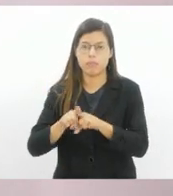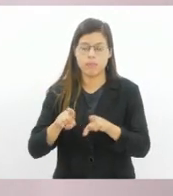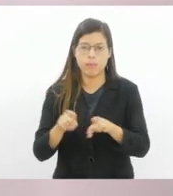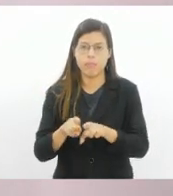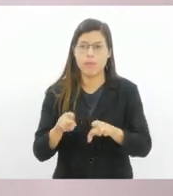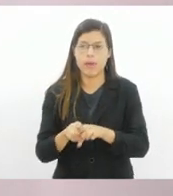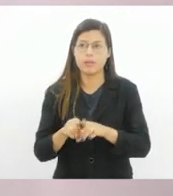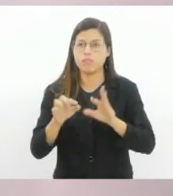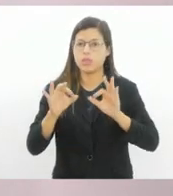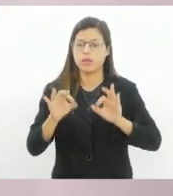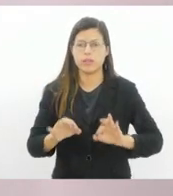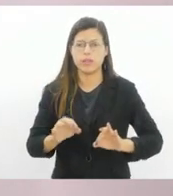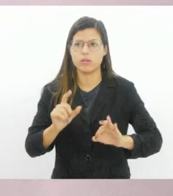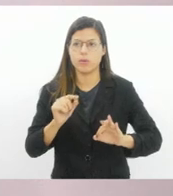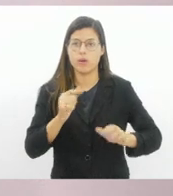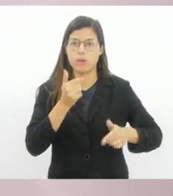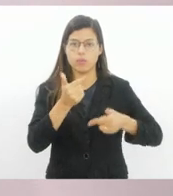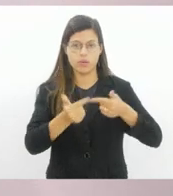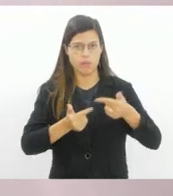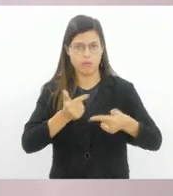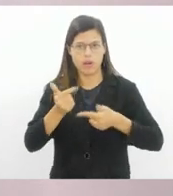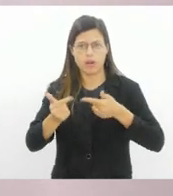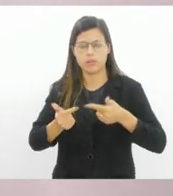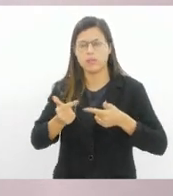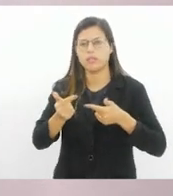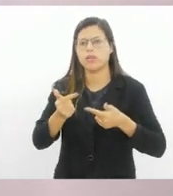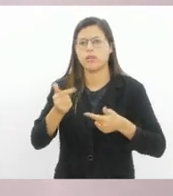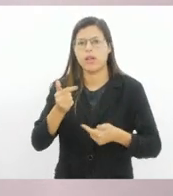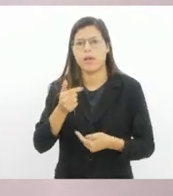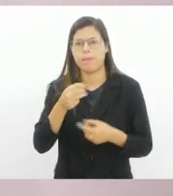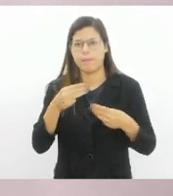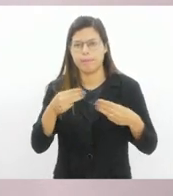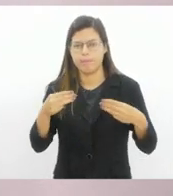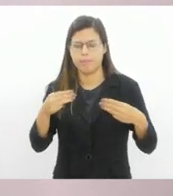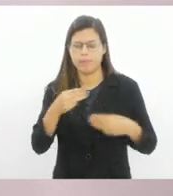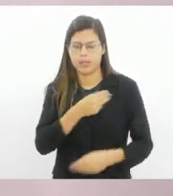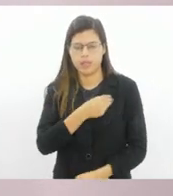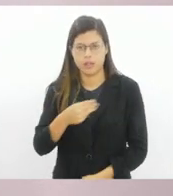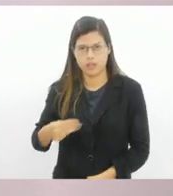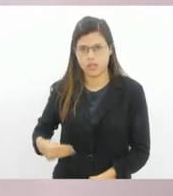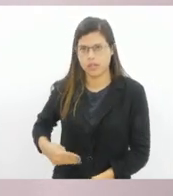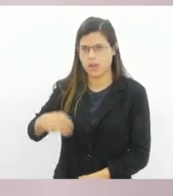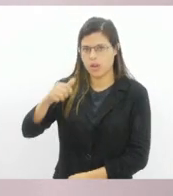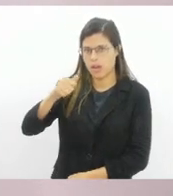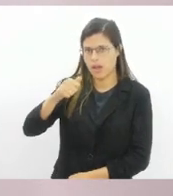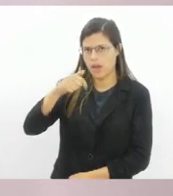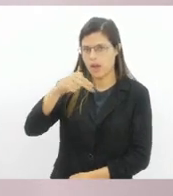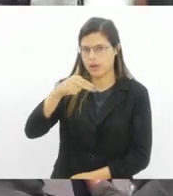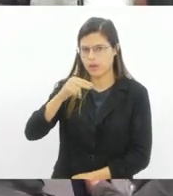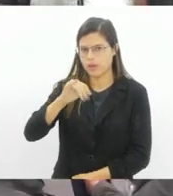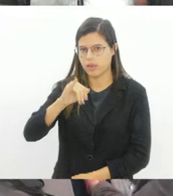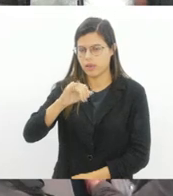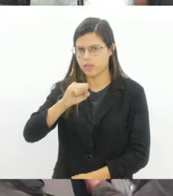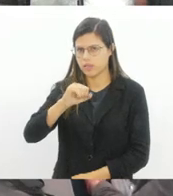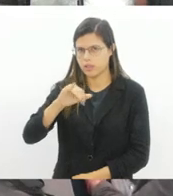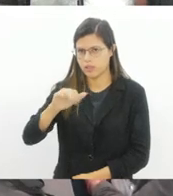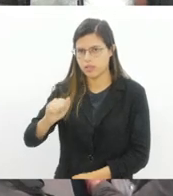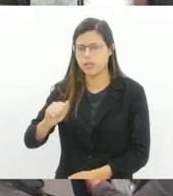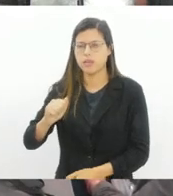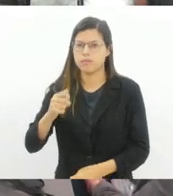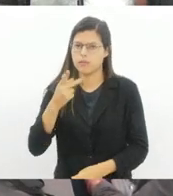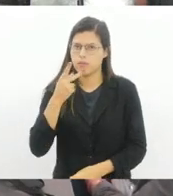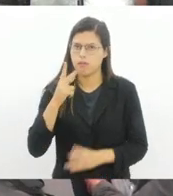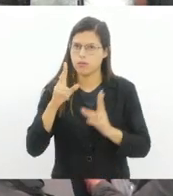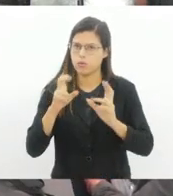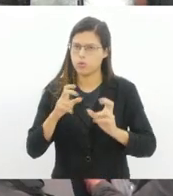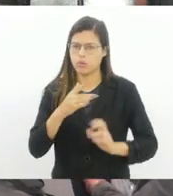relação ao trabalho da ministra Nízia Trindade, que tem trazido de maneira concreta a questão da saúde